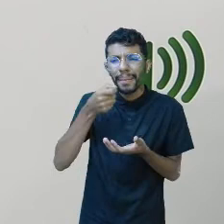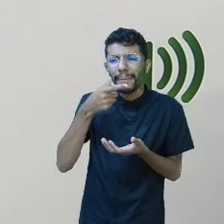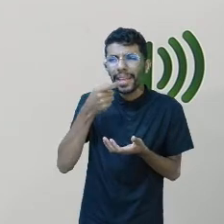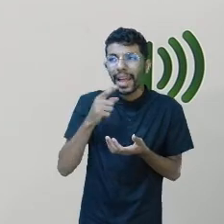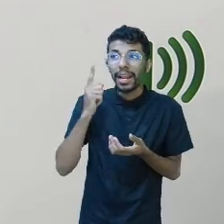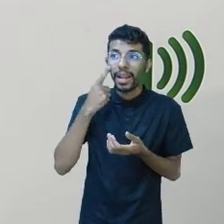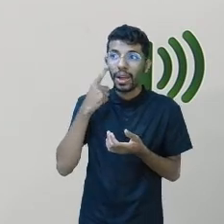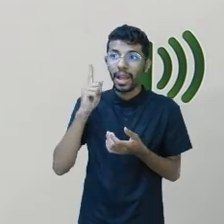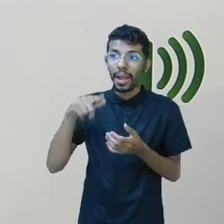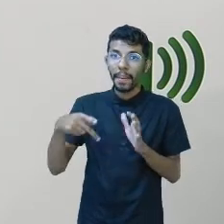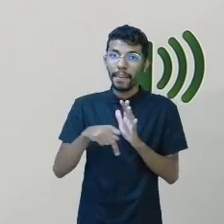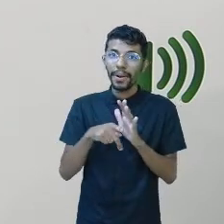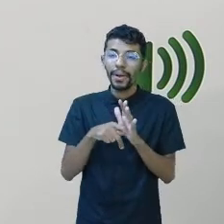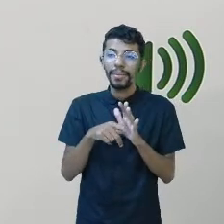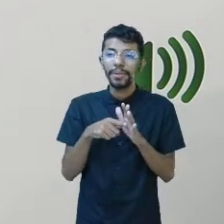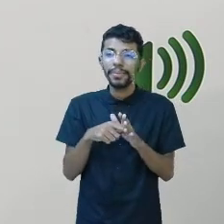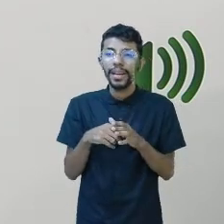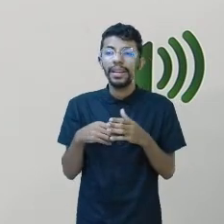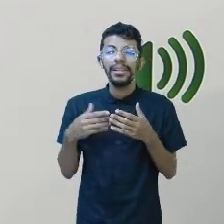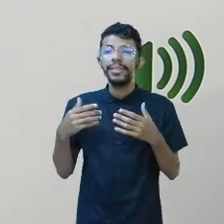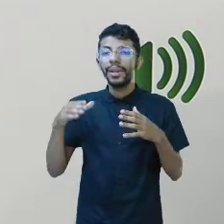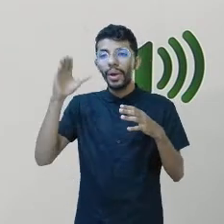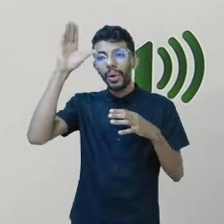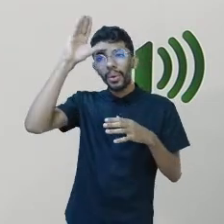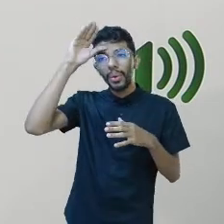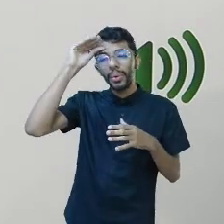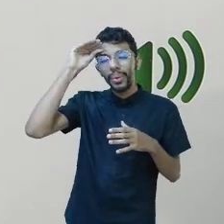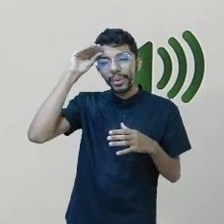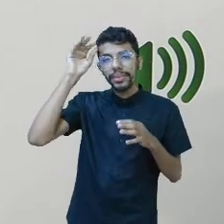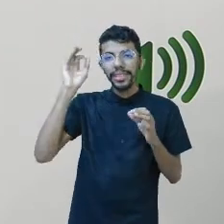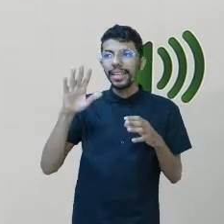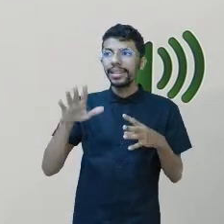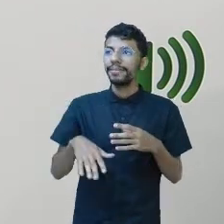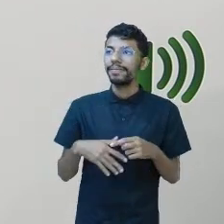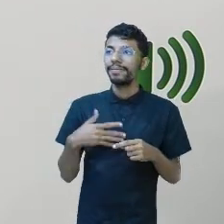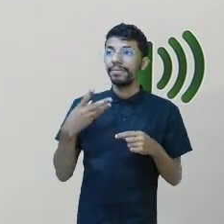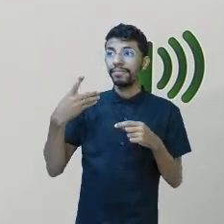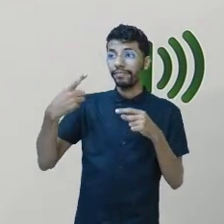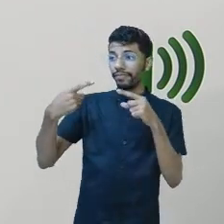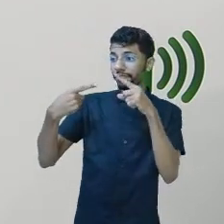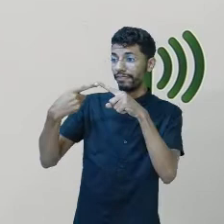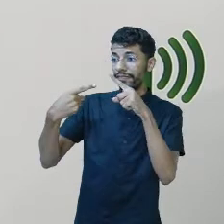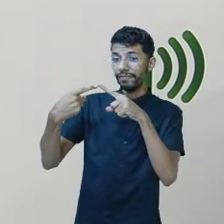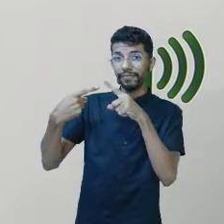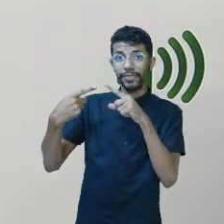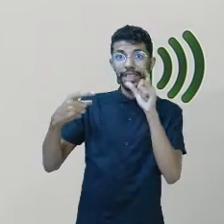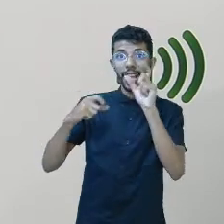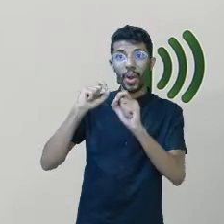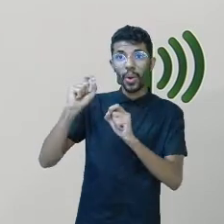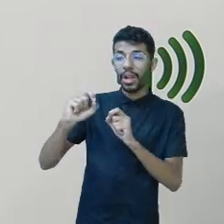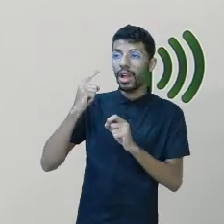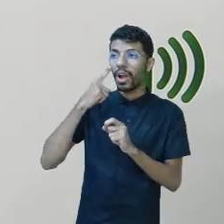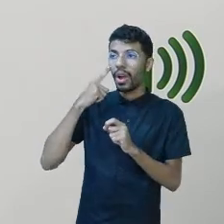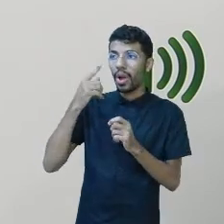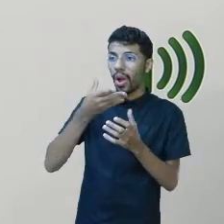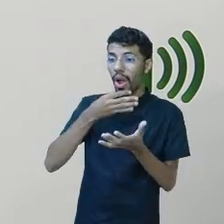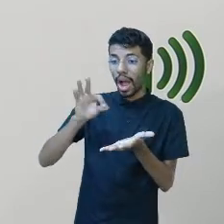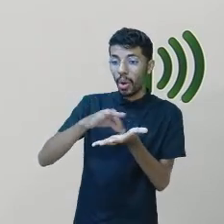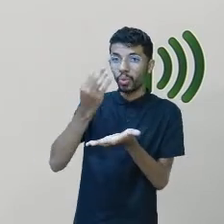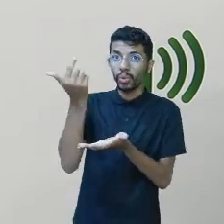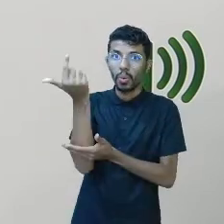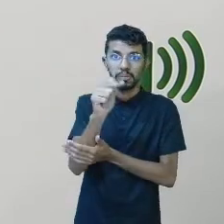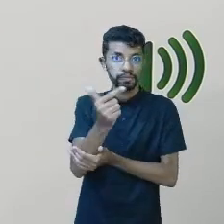serve para descontrair. Como eu te falei, a autoria é desconhecida,